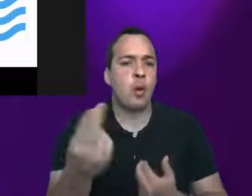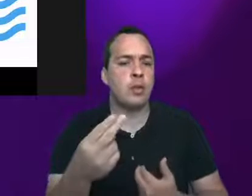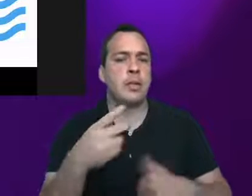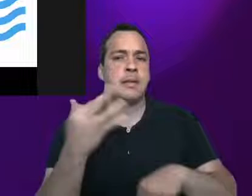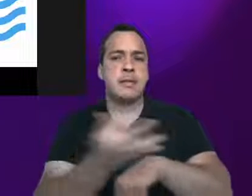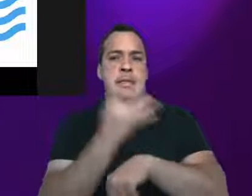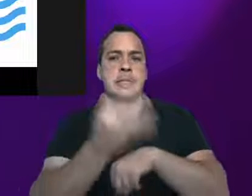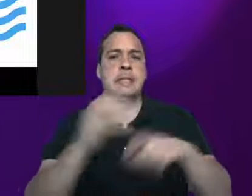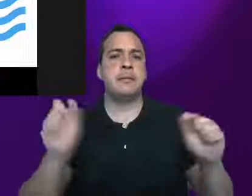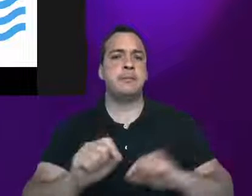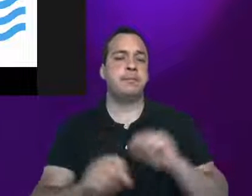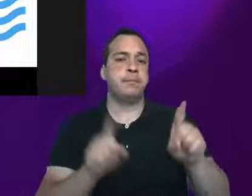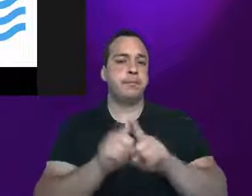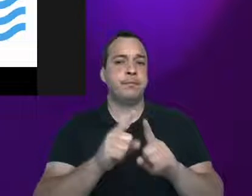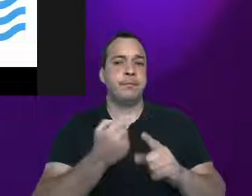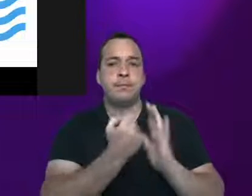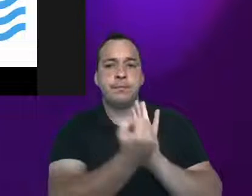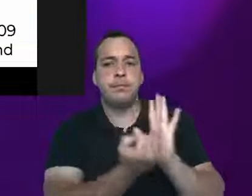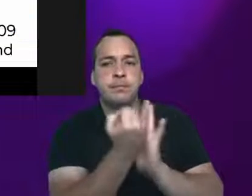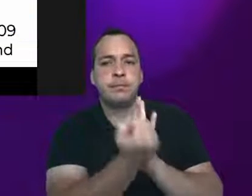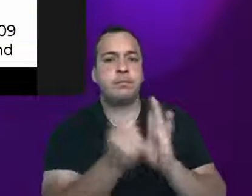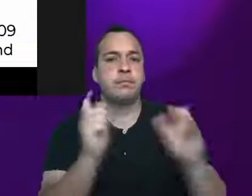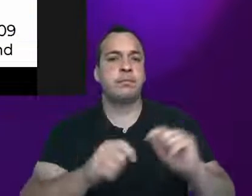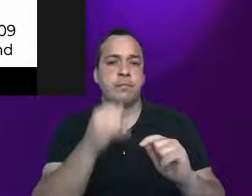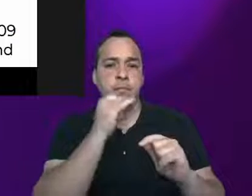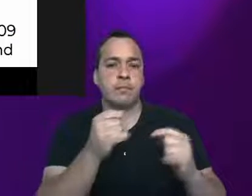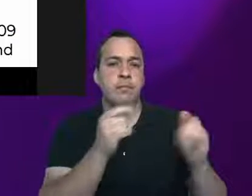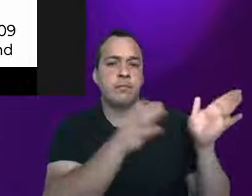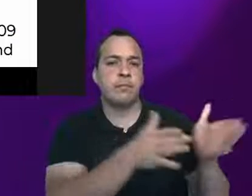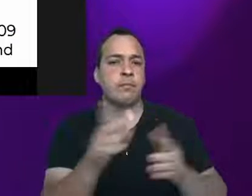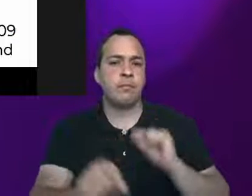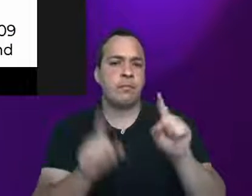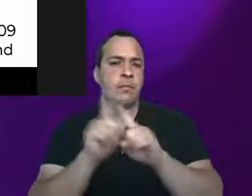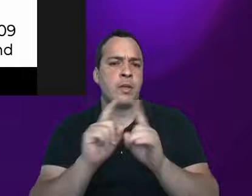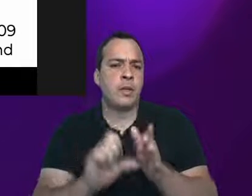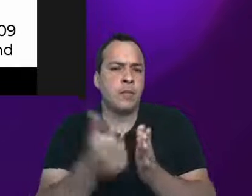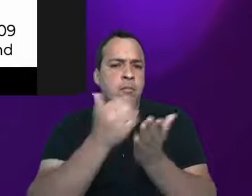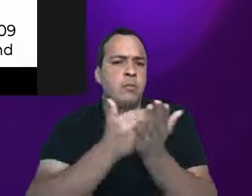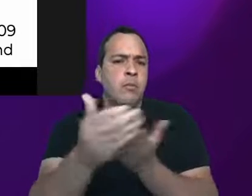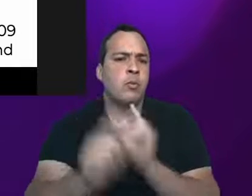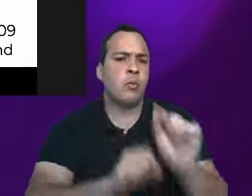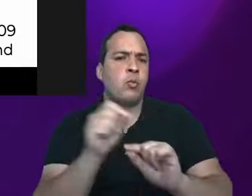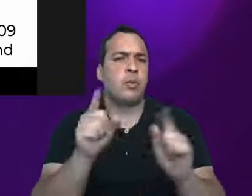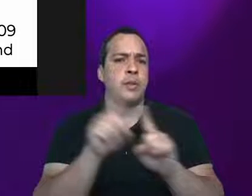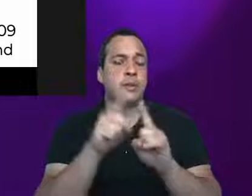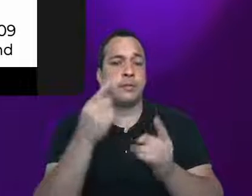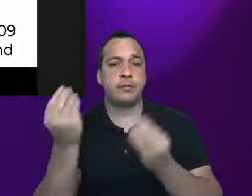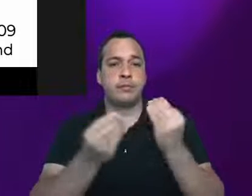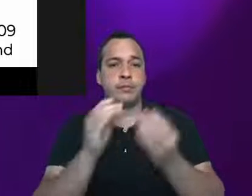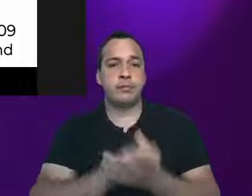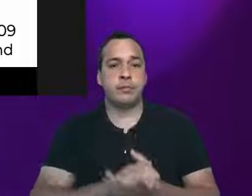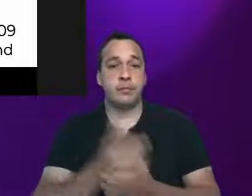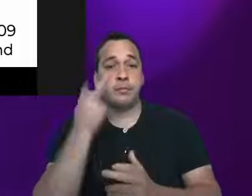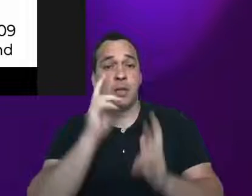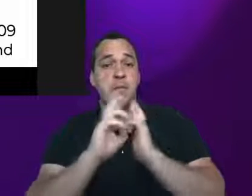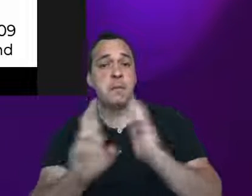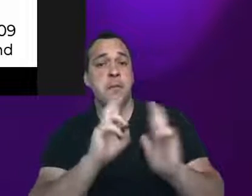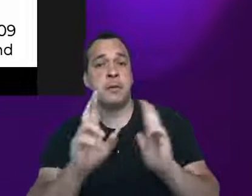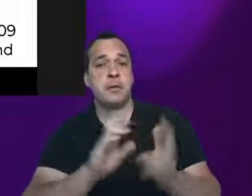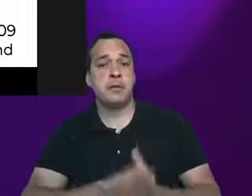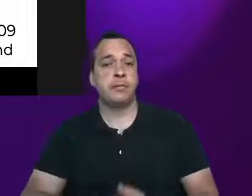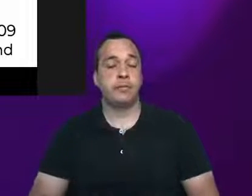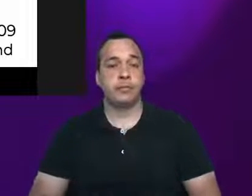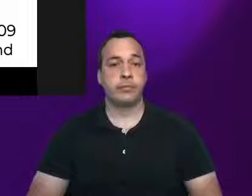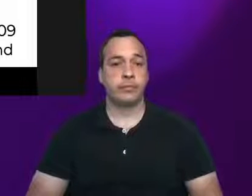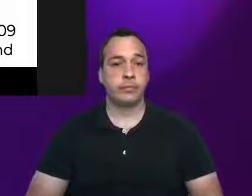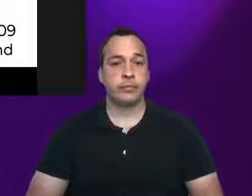fluidotolerante. E o ultrassom ajuda a gente nessas duas etapas. Então, vamos começar falando da análise de fluidorresponsividade. O